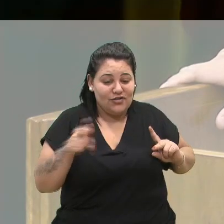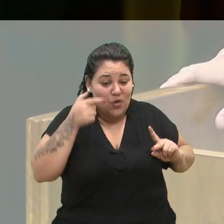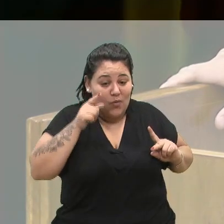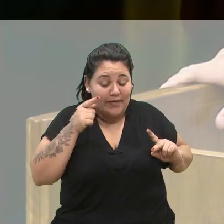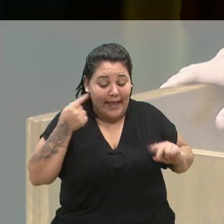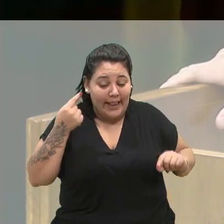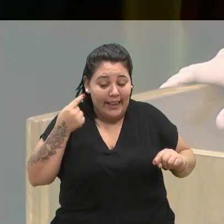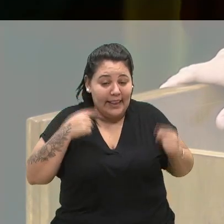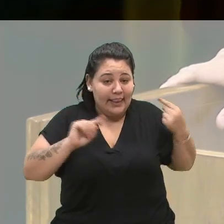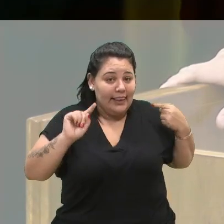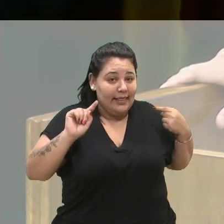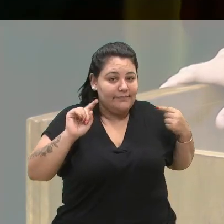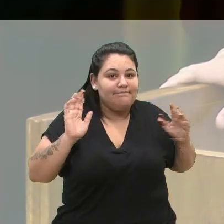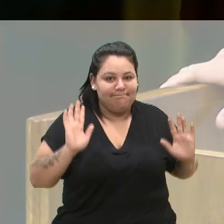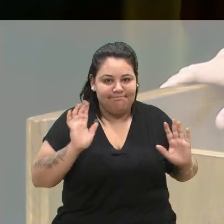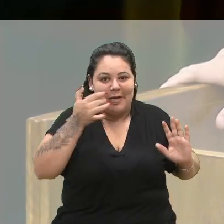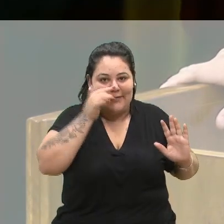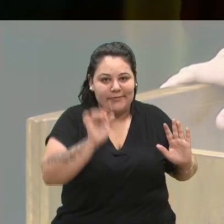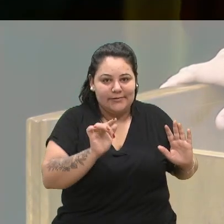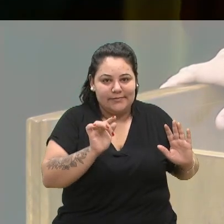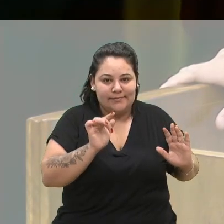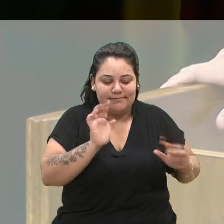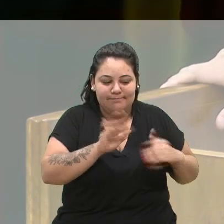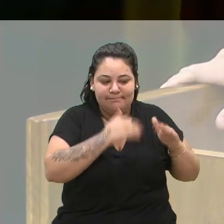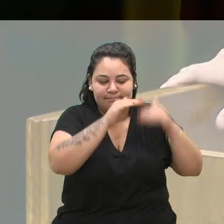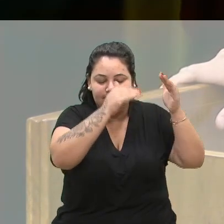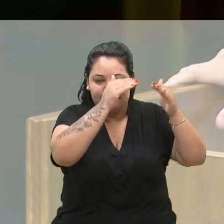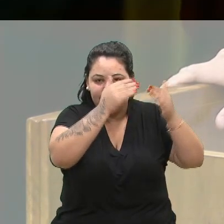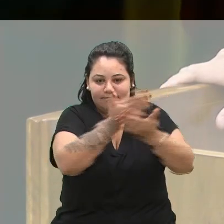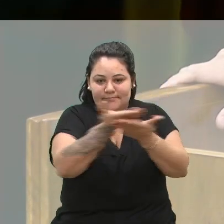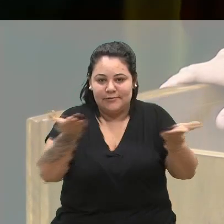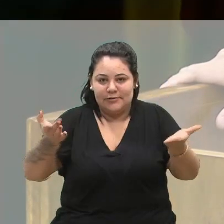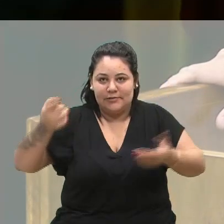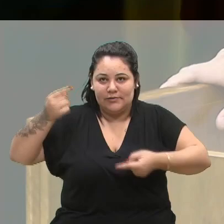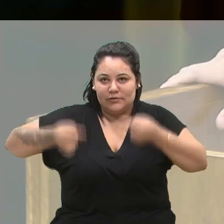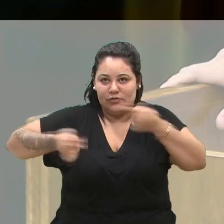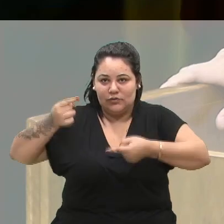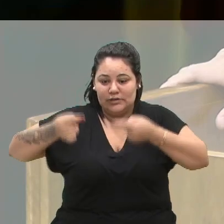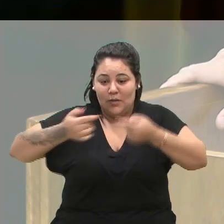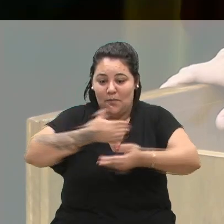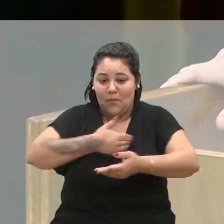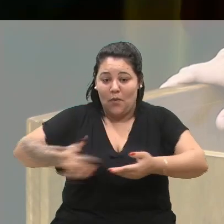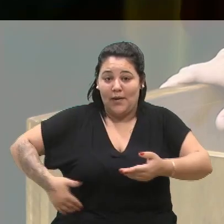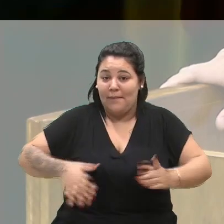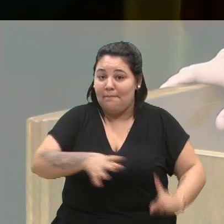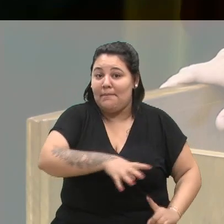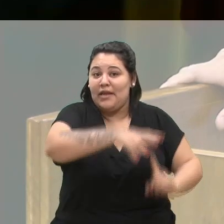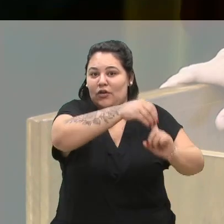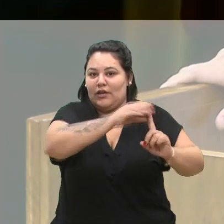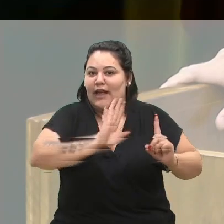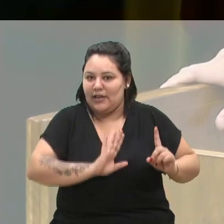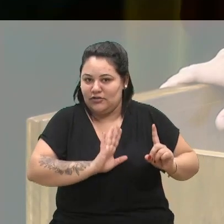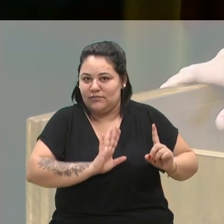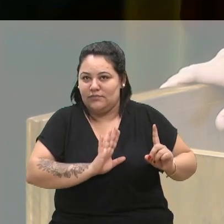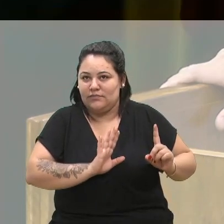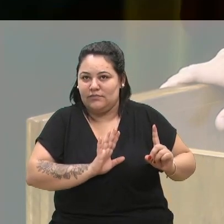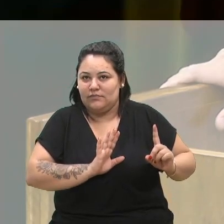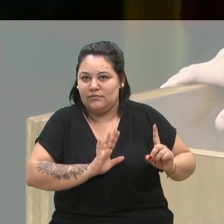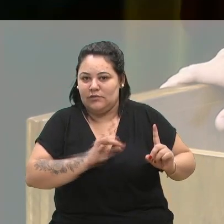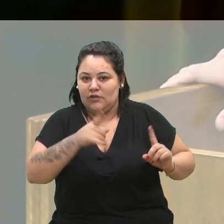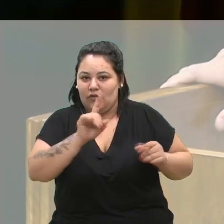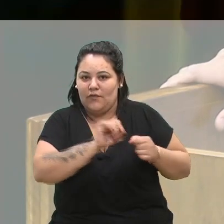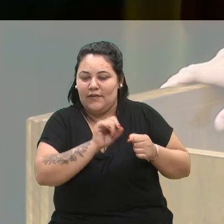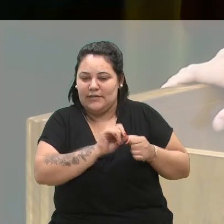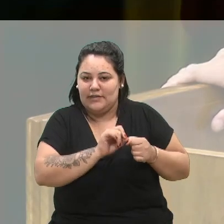para que a gente possa construir um ambiente em que o debate e o interesse público estejam na frente. Eu vou fazer um breve